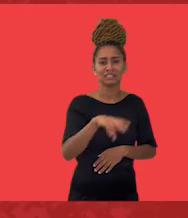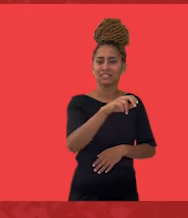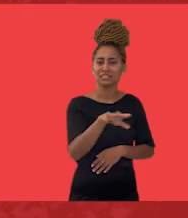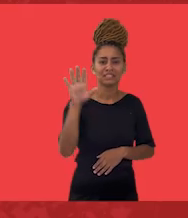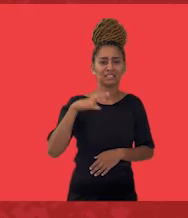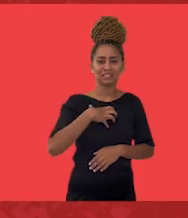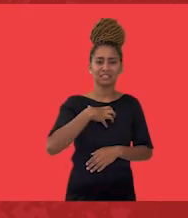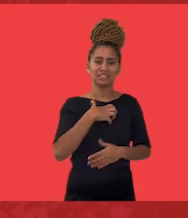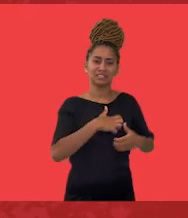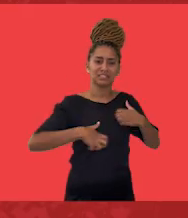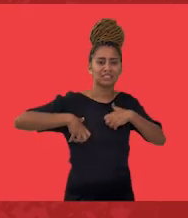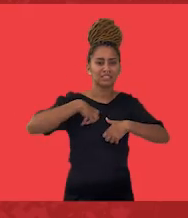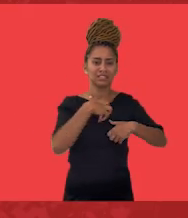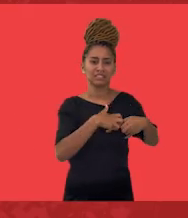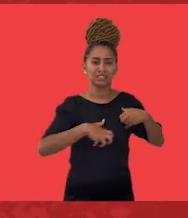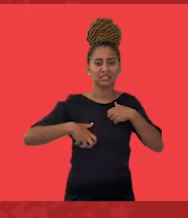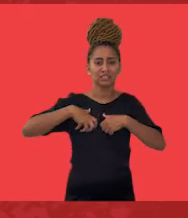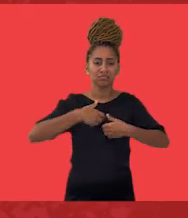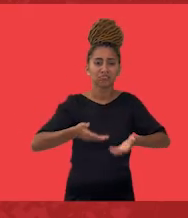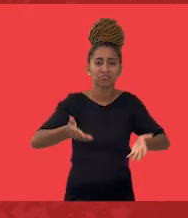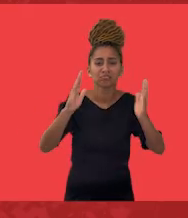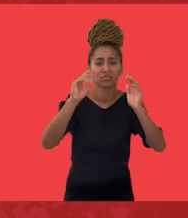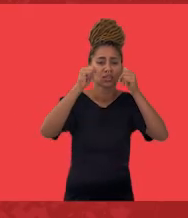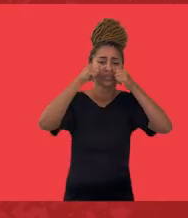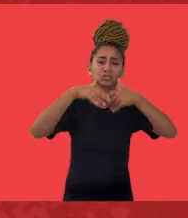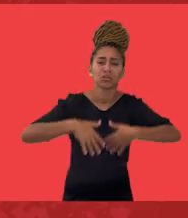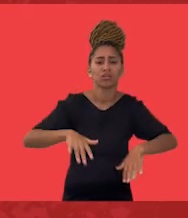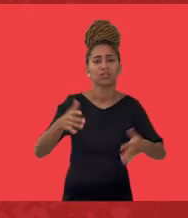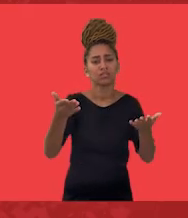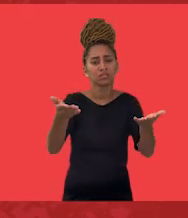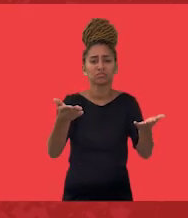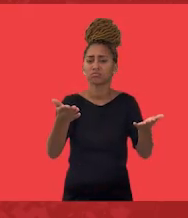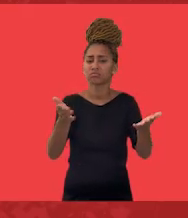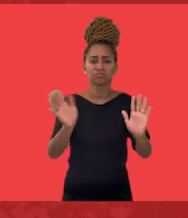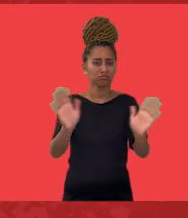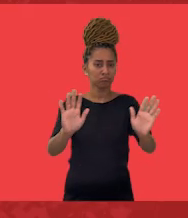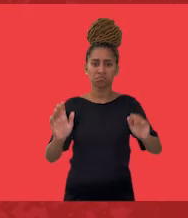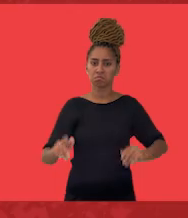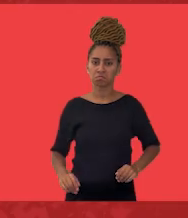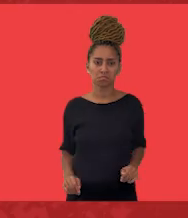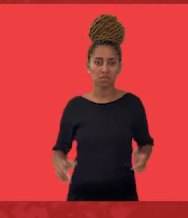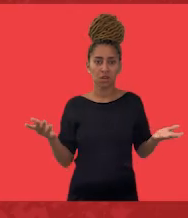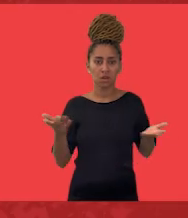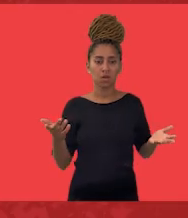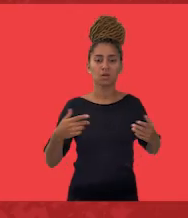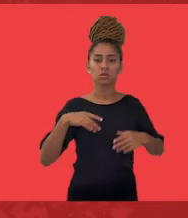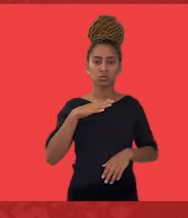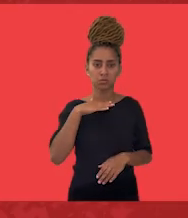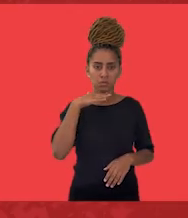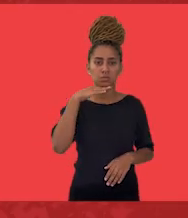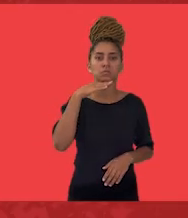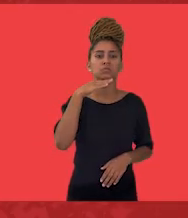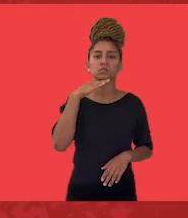e seus vestidos floridos, seus crochês e o cafezinho do fim da tarde. Cry,